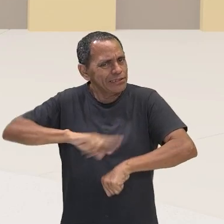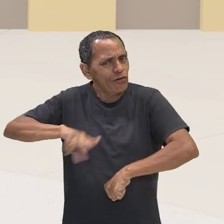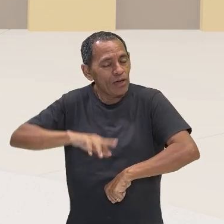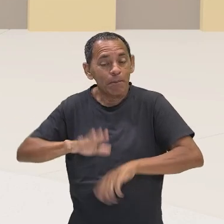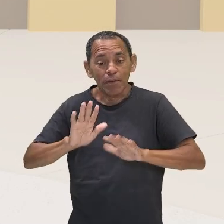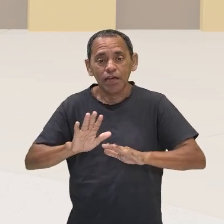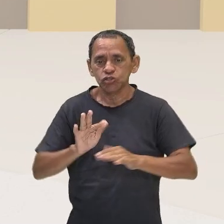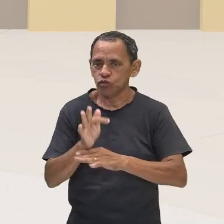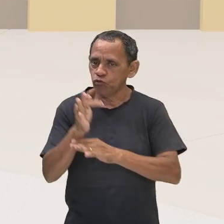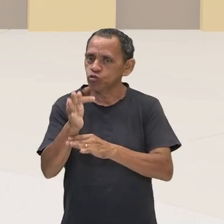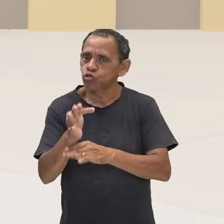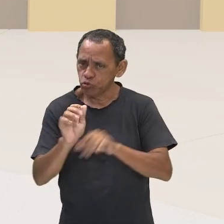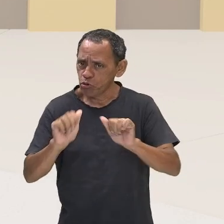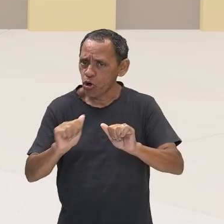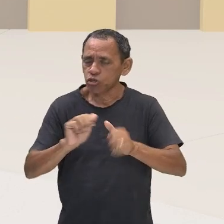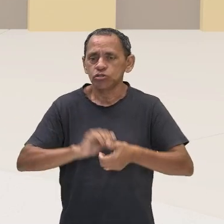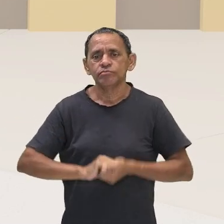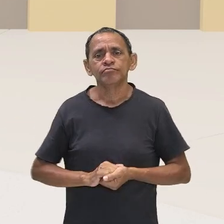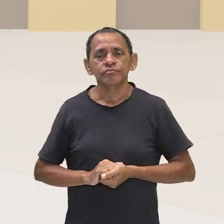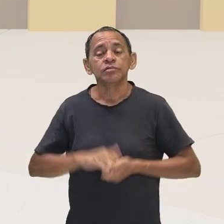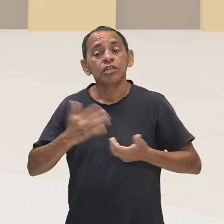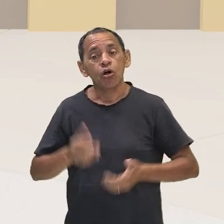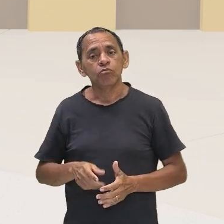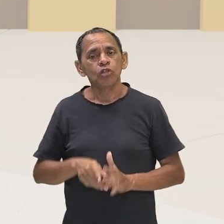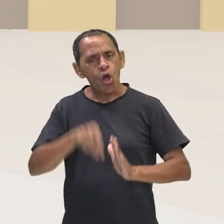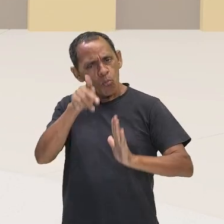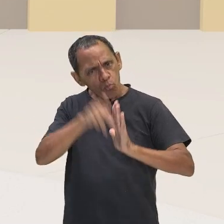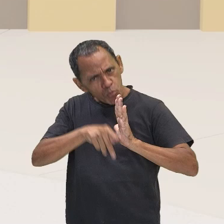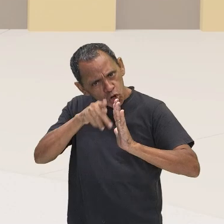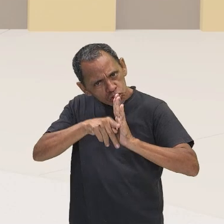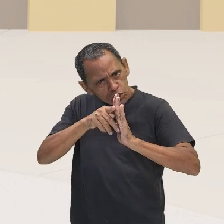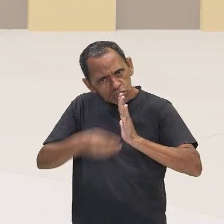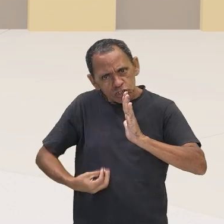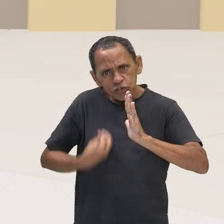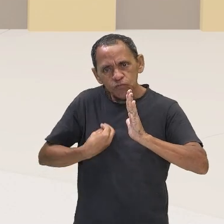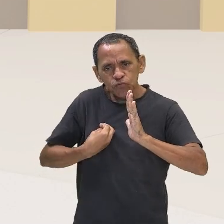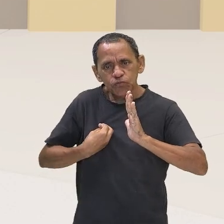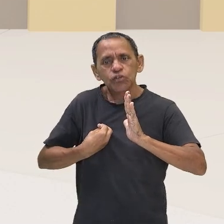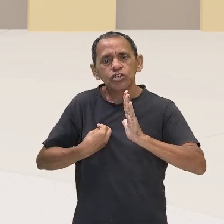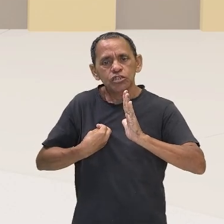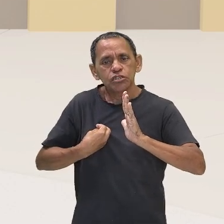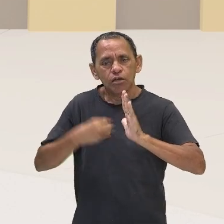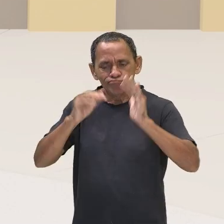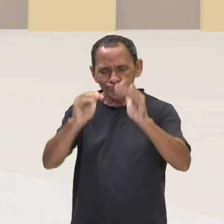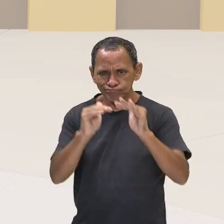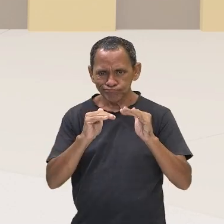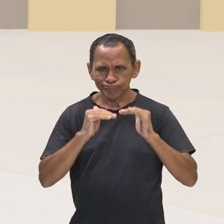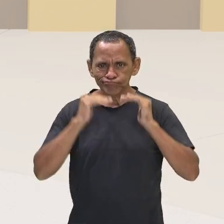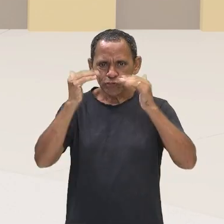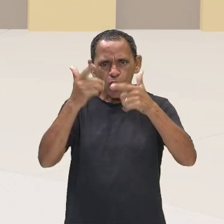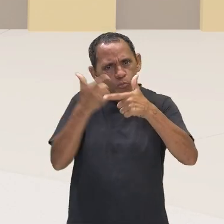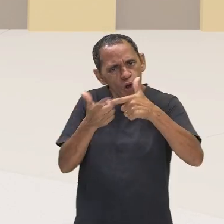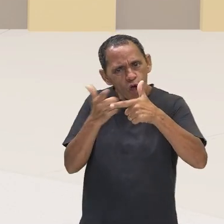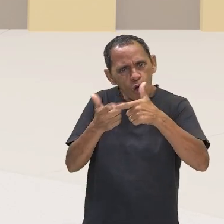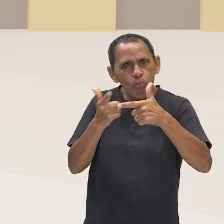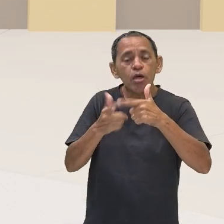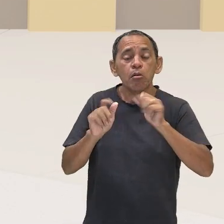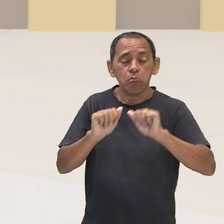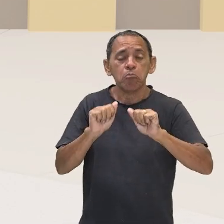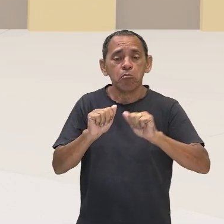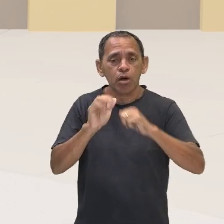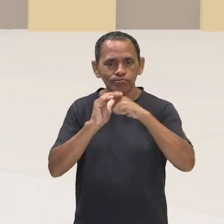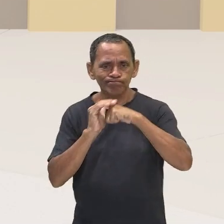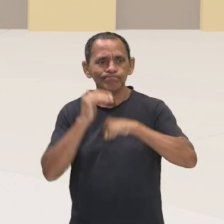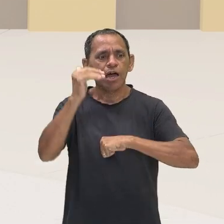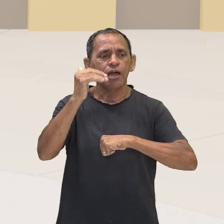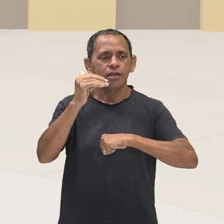vida claro e definido, as chances de superar dificuldades, elas podem ser maiores.